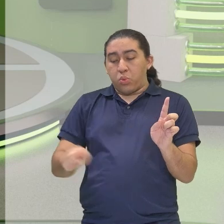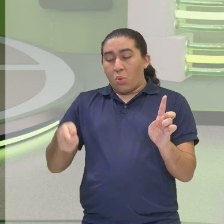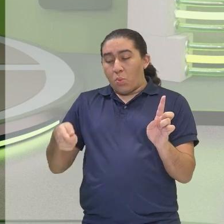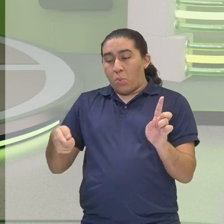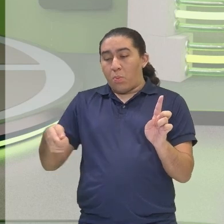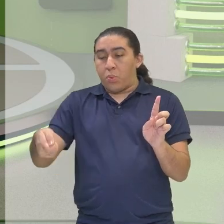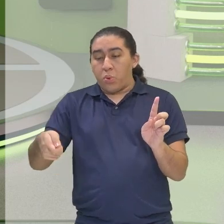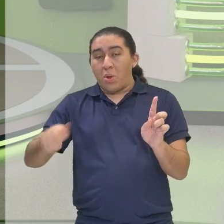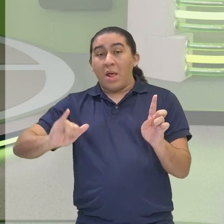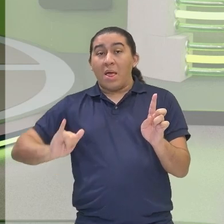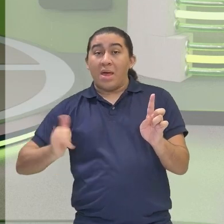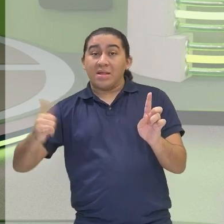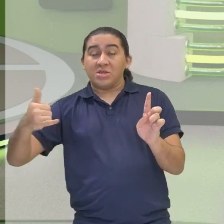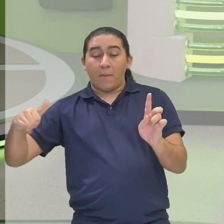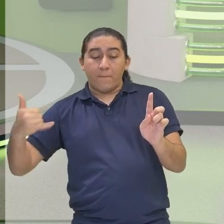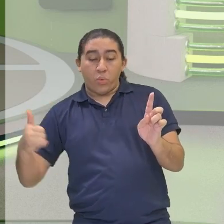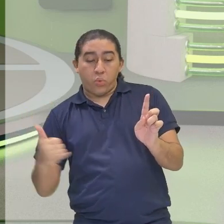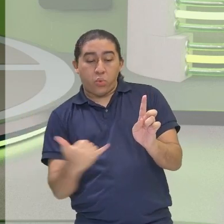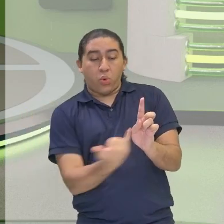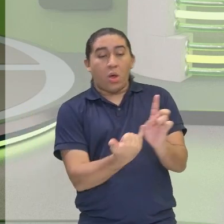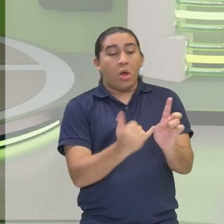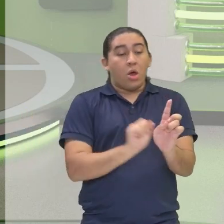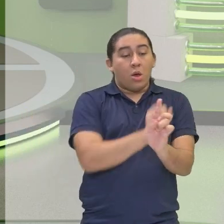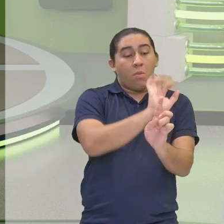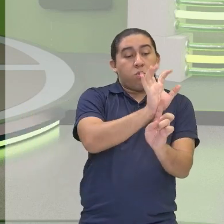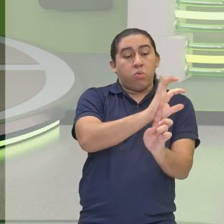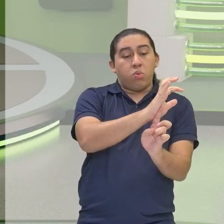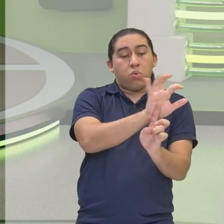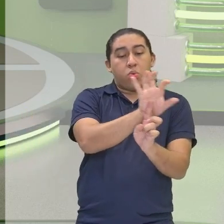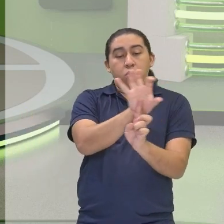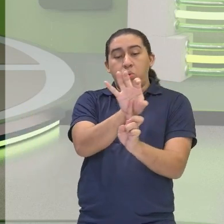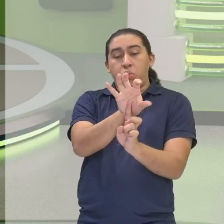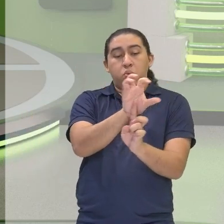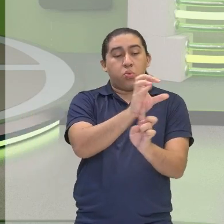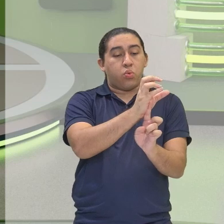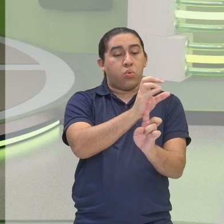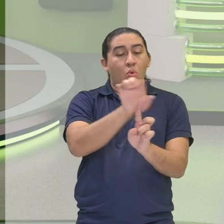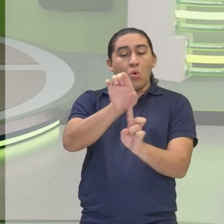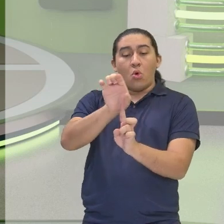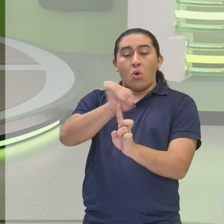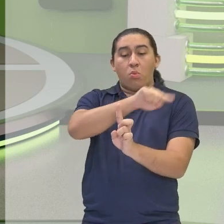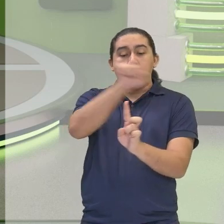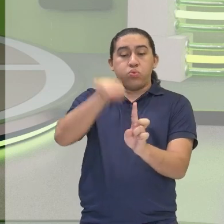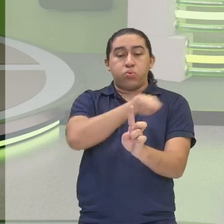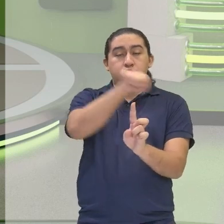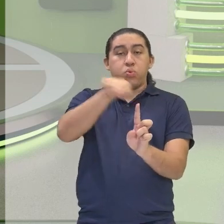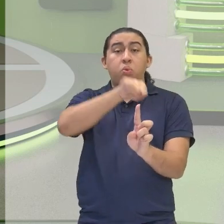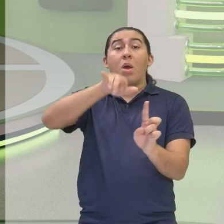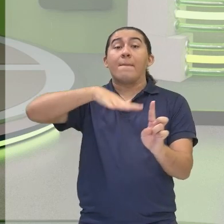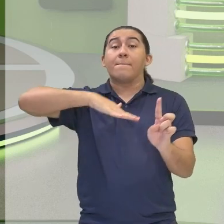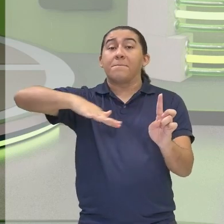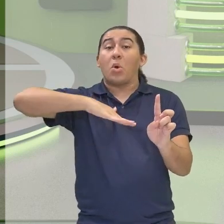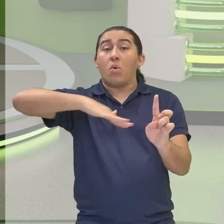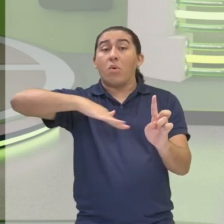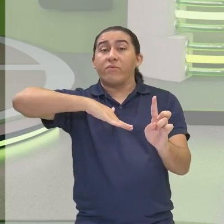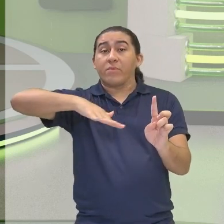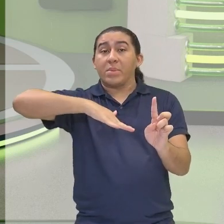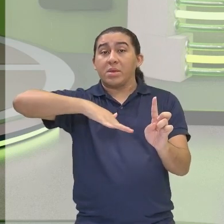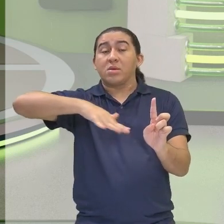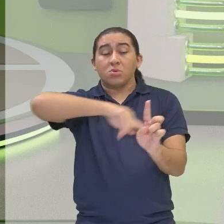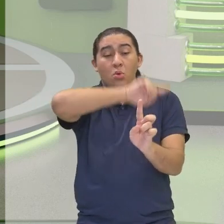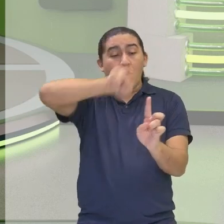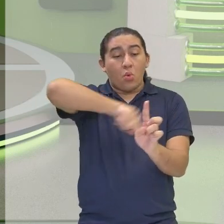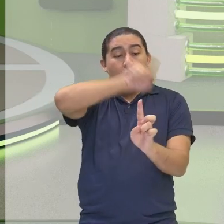ligado, recebendo energia elétrica, e ele está transformando essa energia elétrica em energia de movimento. E também